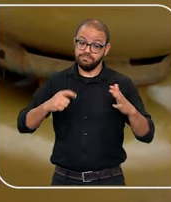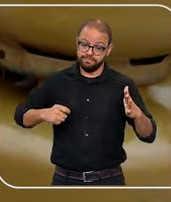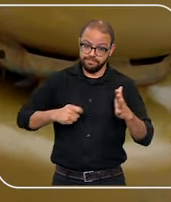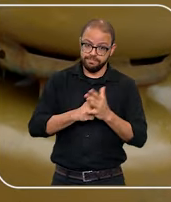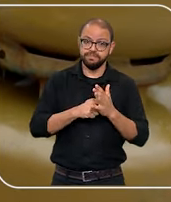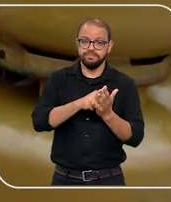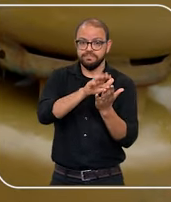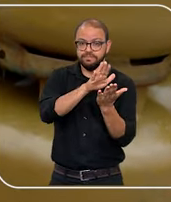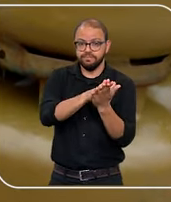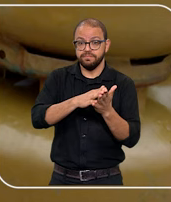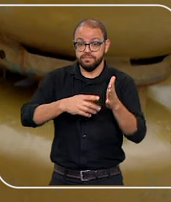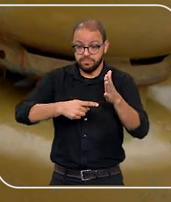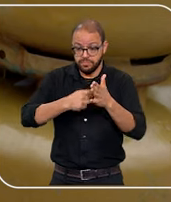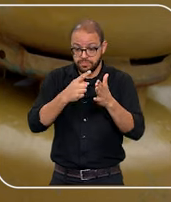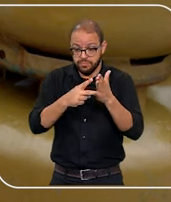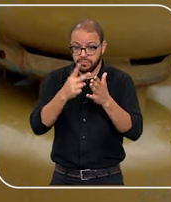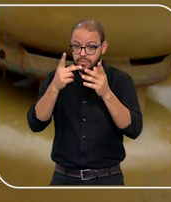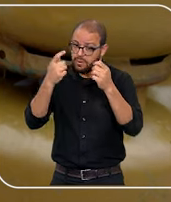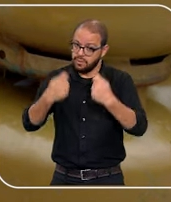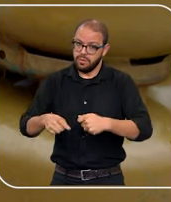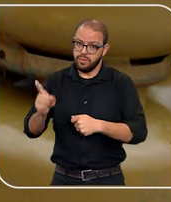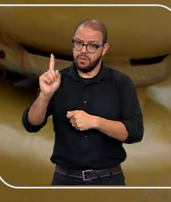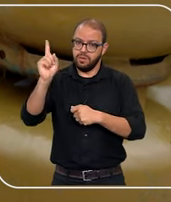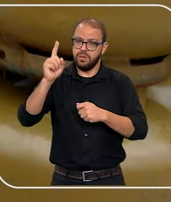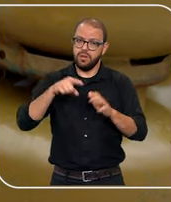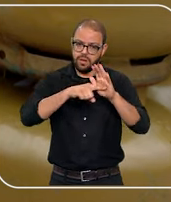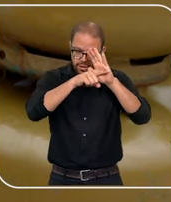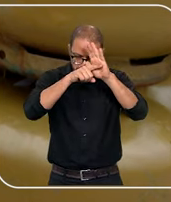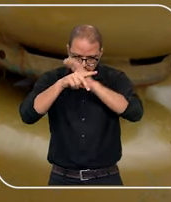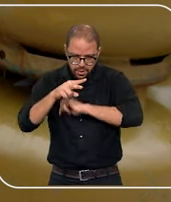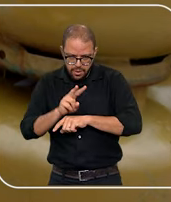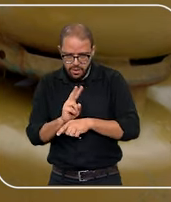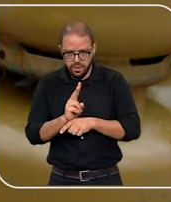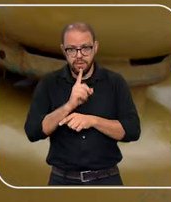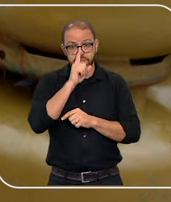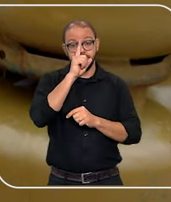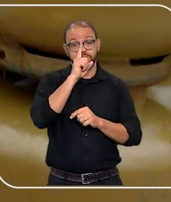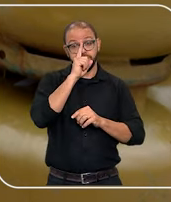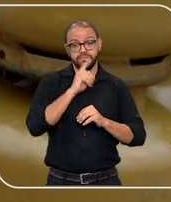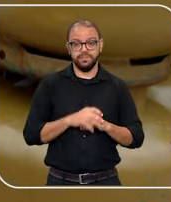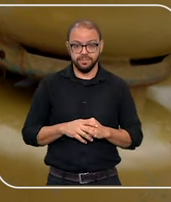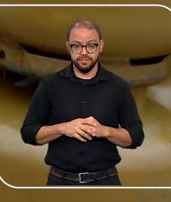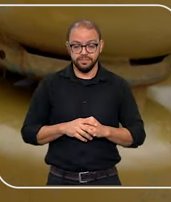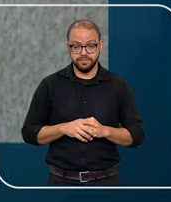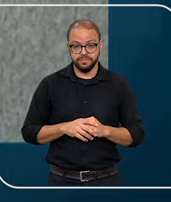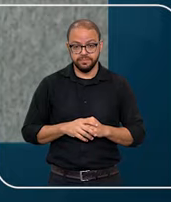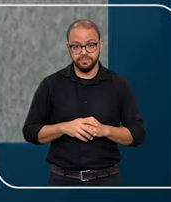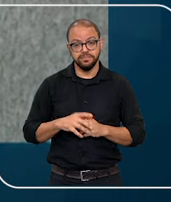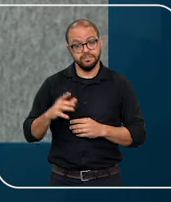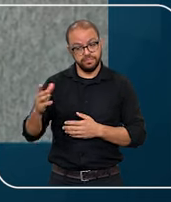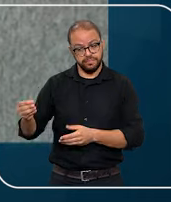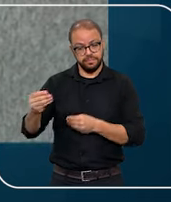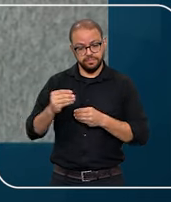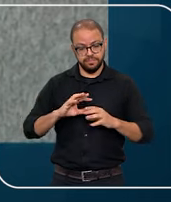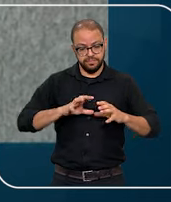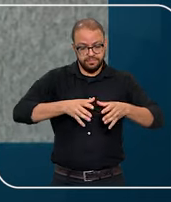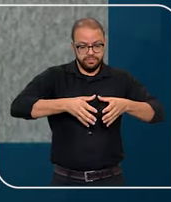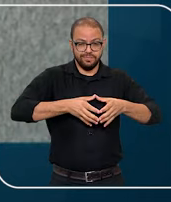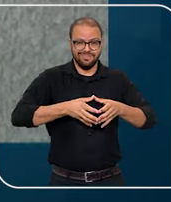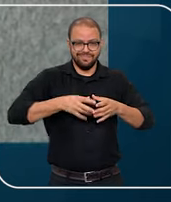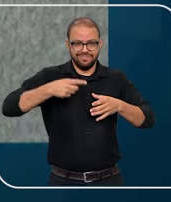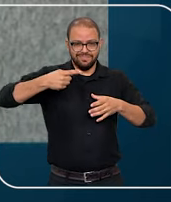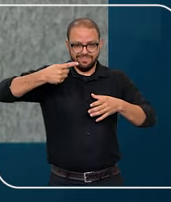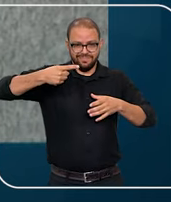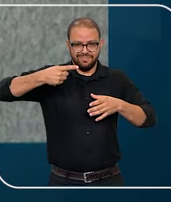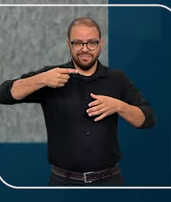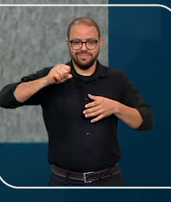seria aplicável a dispensa da dupla visita na fiscalização que envolva alto grau de risco. O caso foi julgado pela